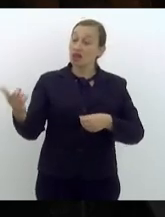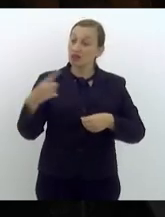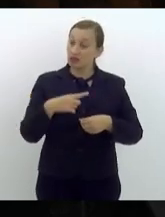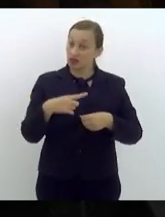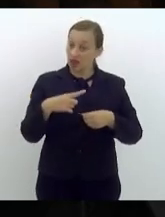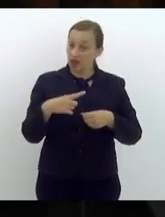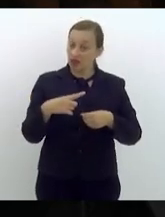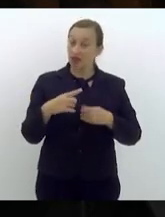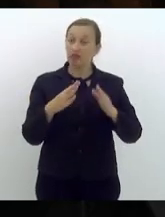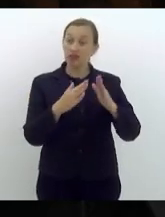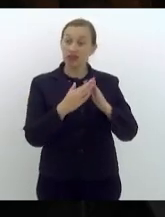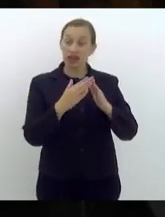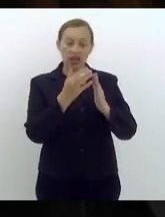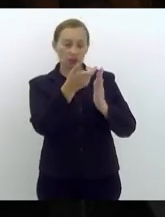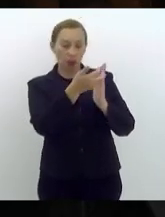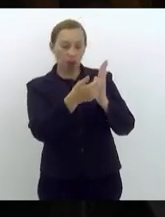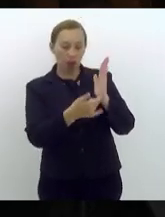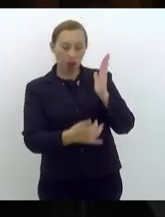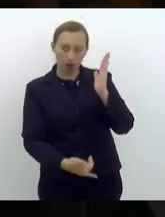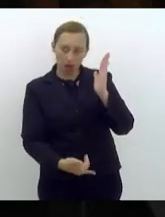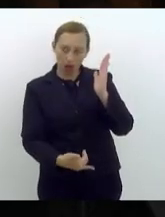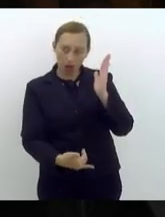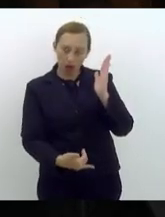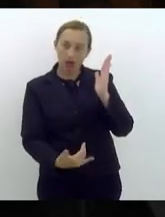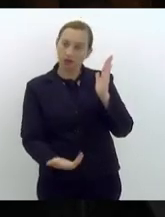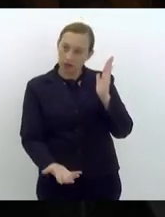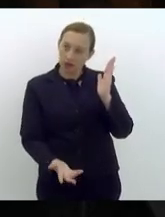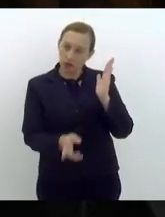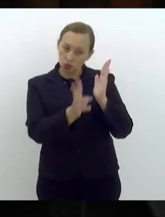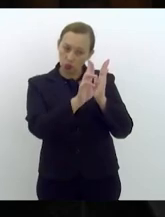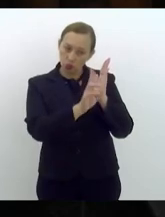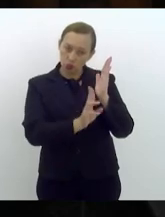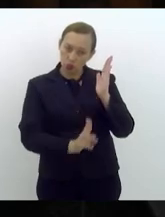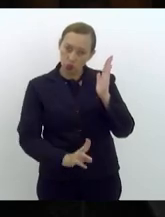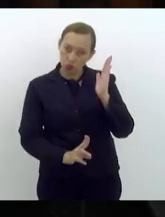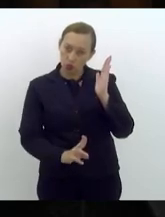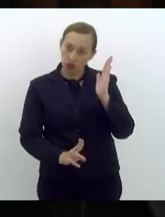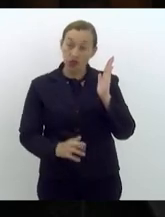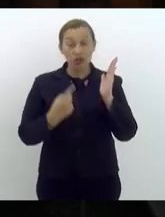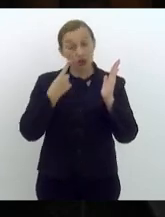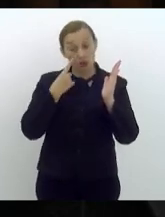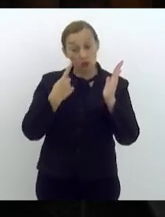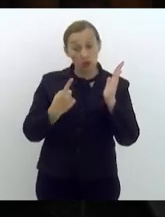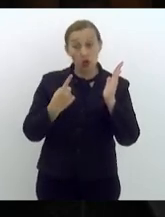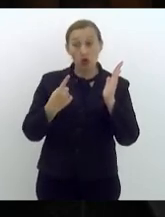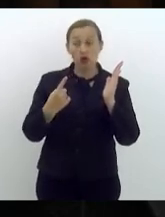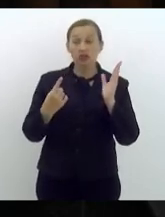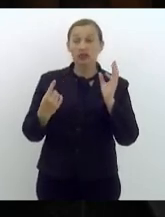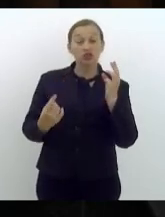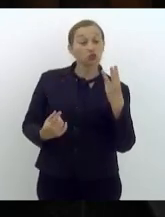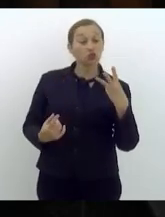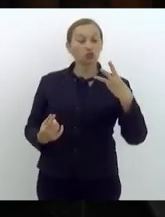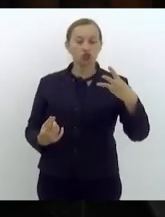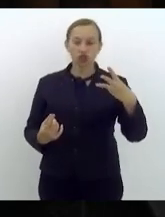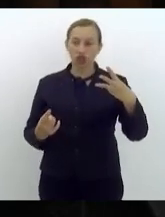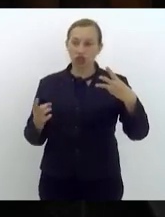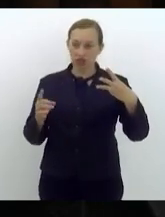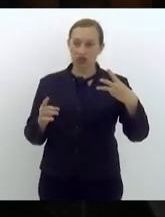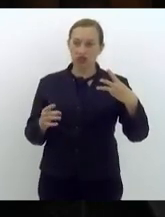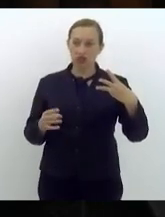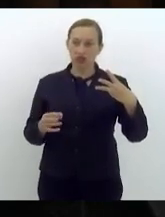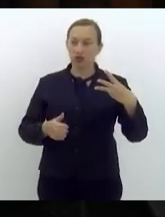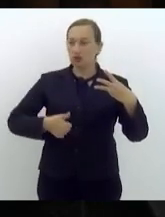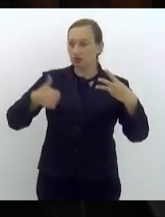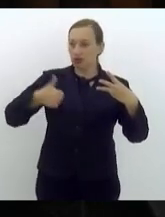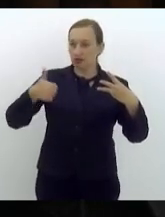lista tríplice, e da lista tríplice, os três seriam sabadinados pelo plenário,